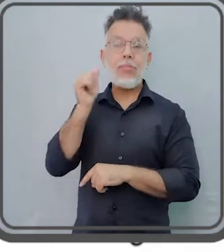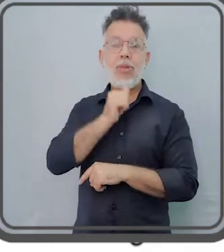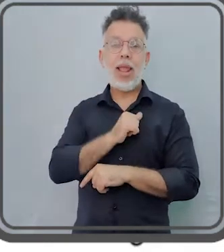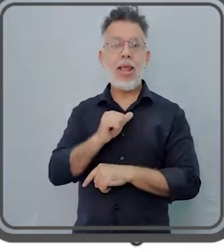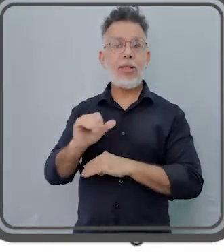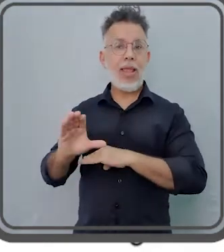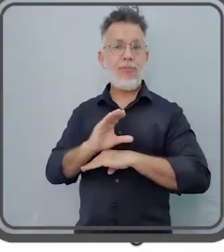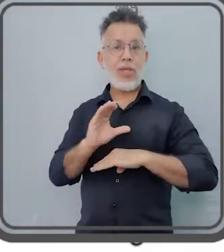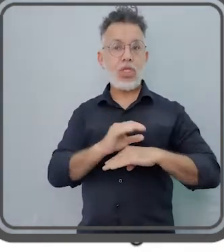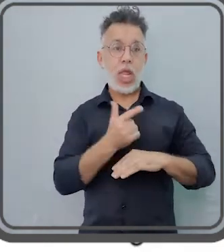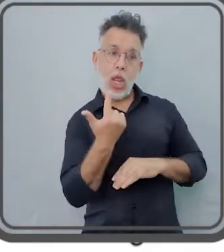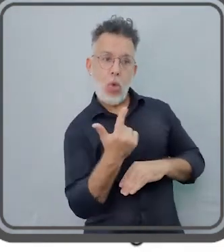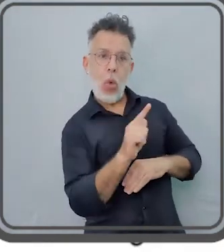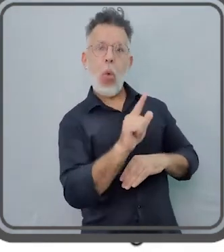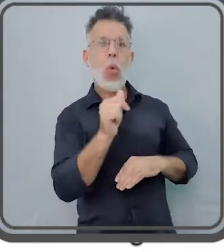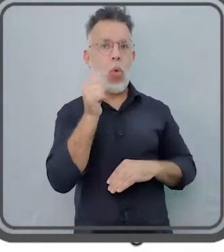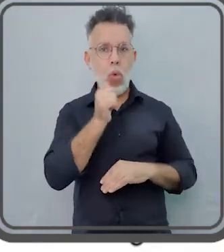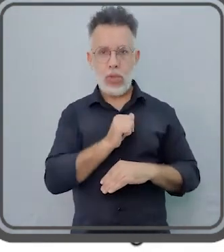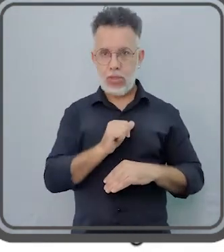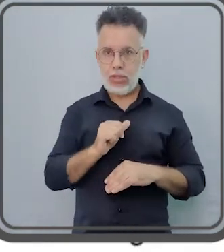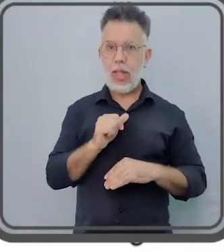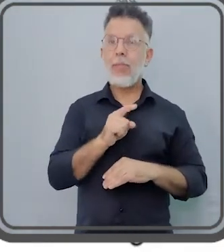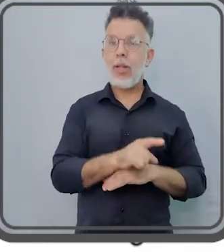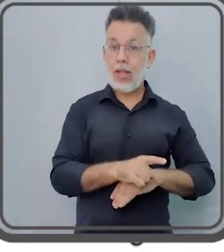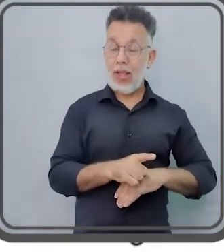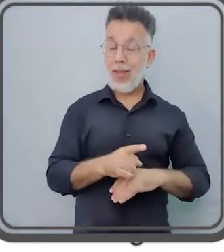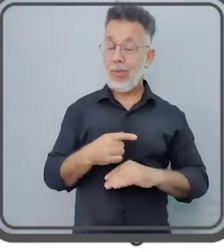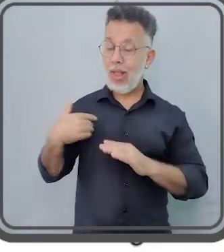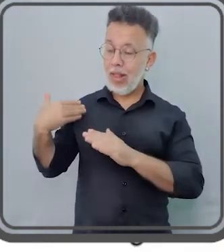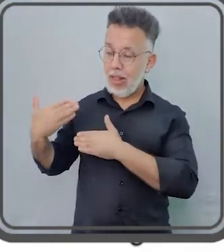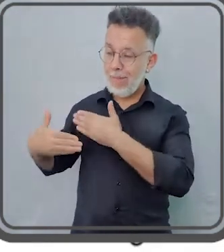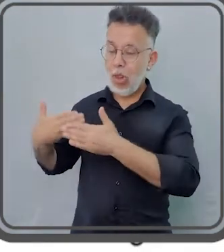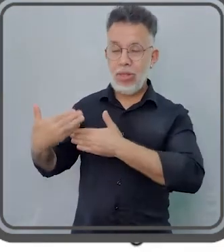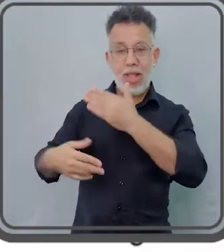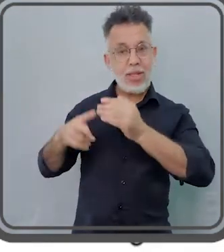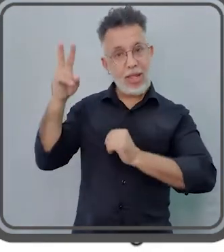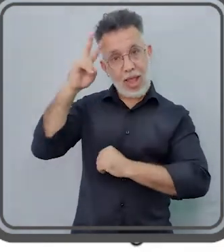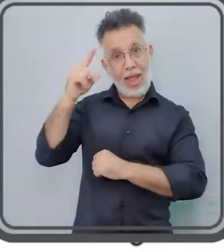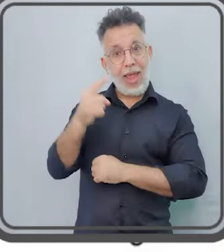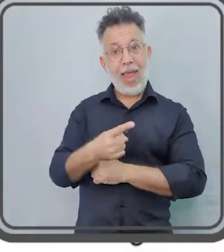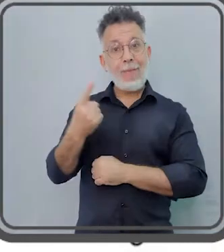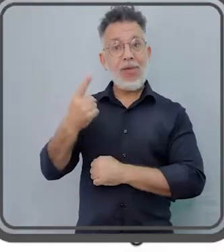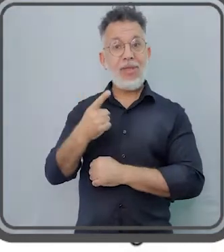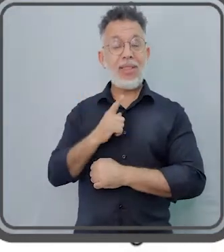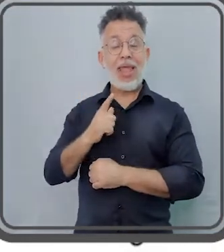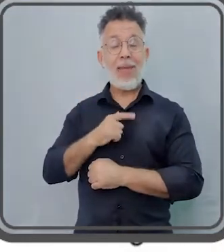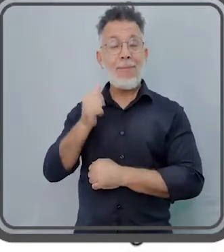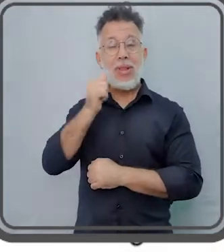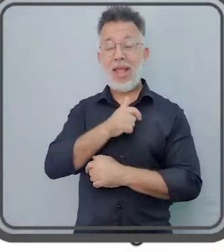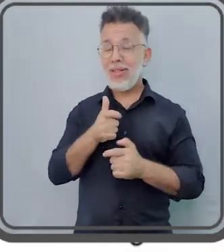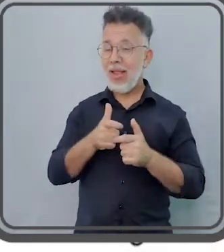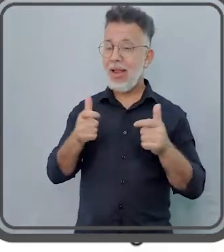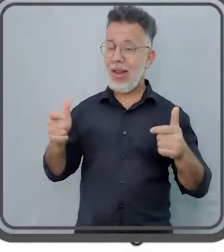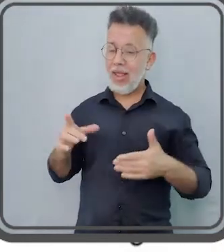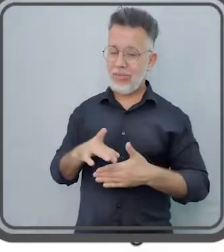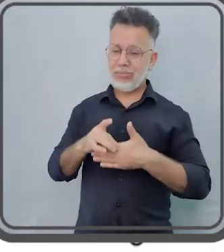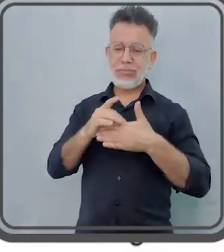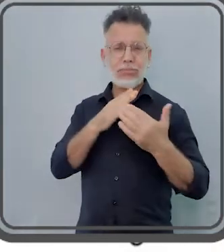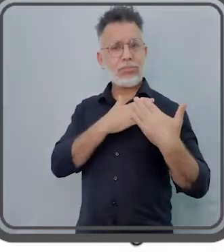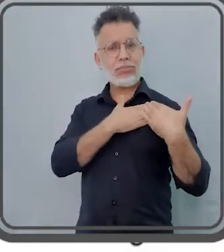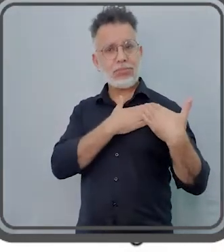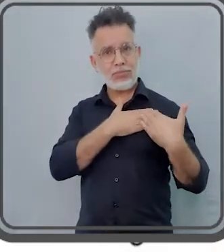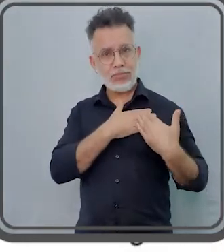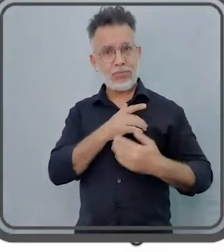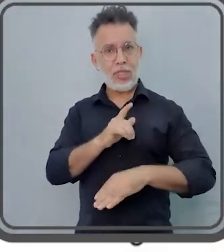Porque, de novo, nesse processo histórico, é a primeira vez que a gente tem mulheres em grandes cargos, em lideranças, em fundos de investimento, que já